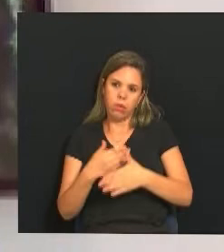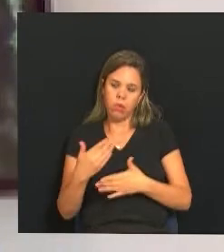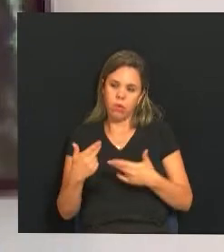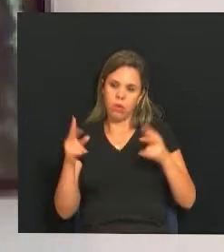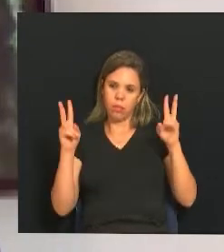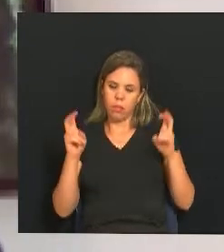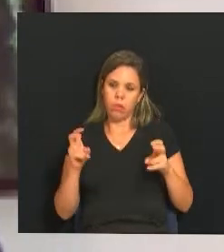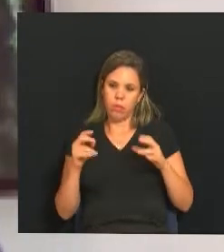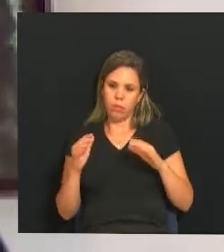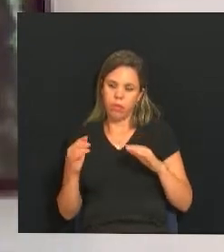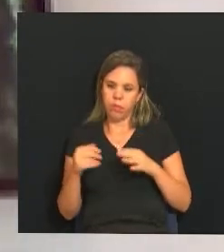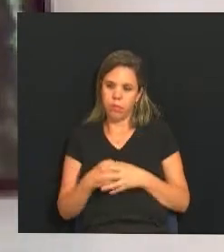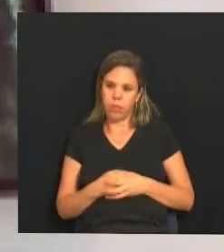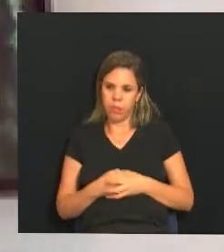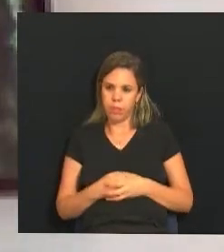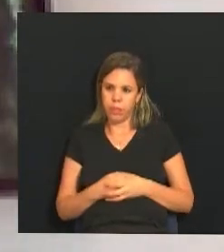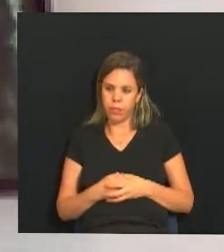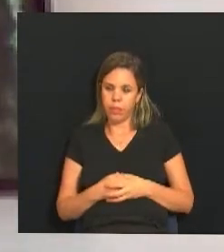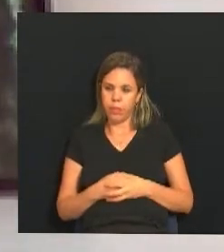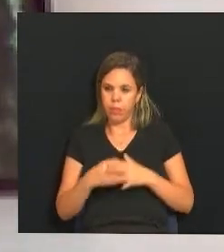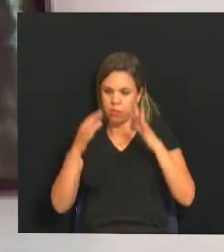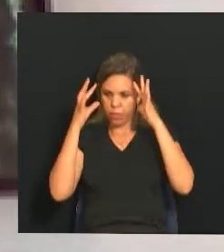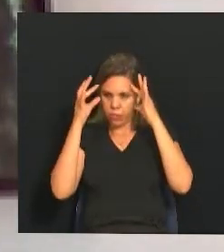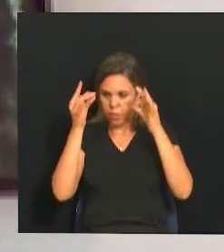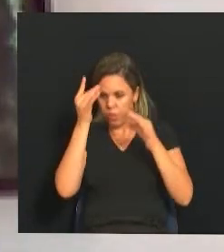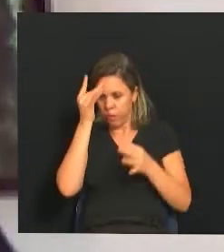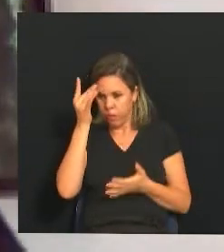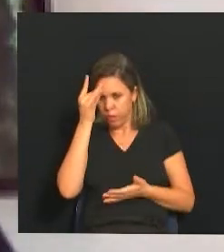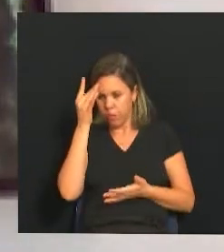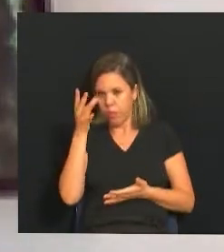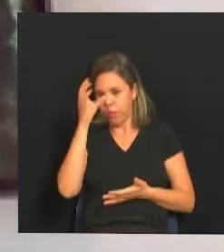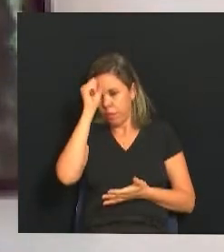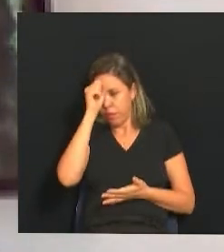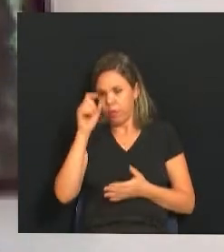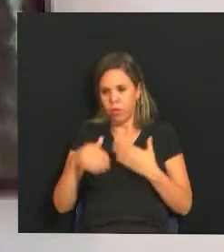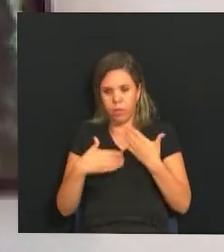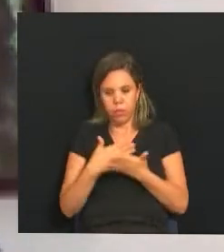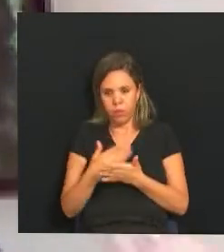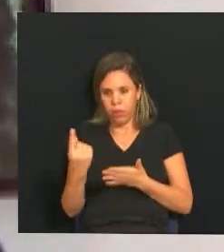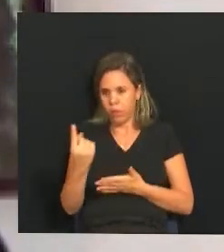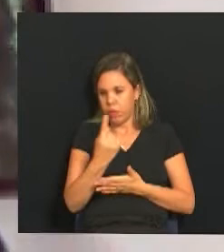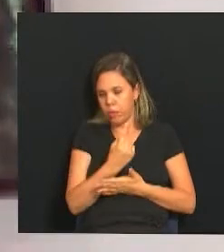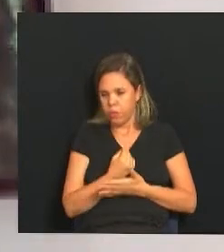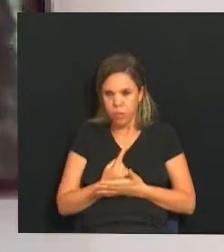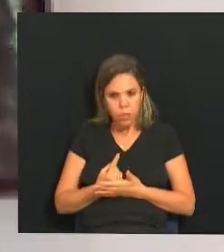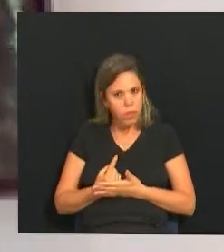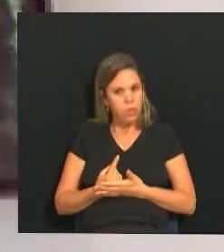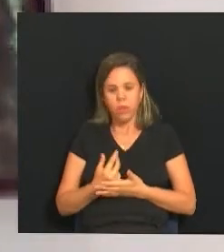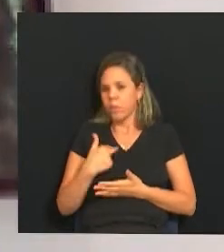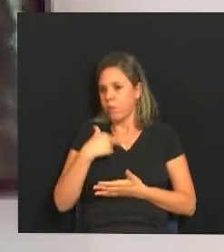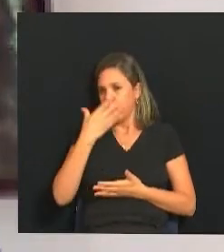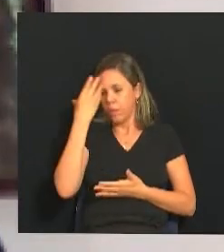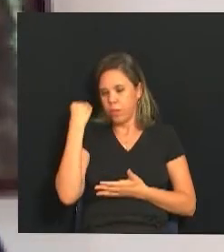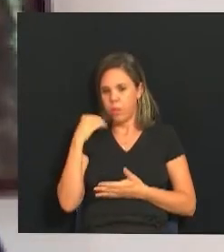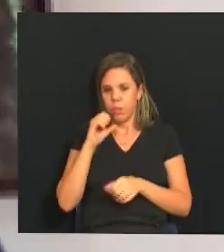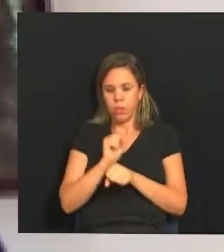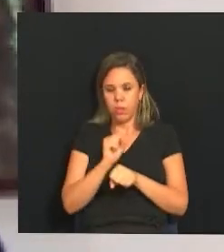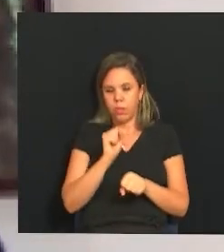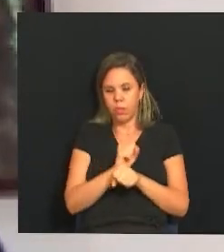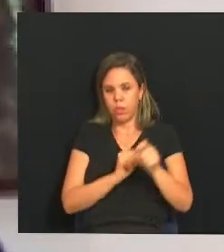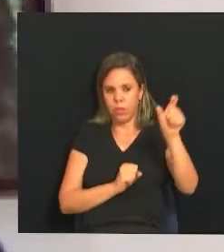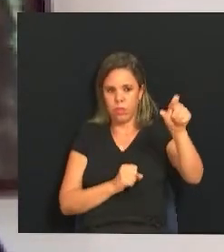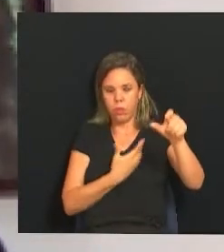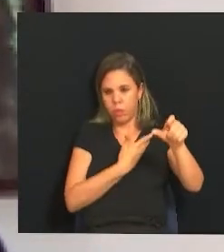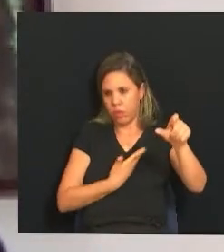algumas questões, mas a lição de casa é importante de ser feita. E começa no dia a dia de cada um. Acho que, né, a gente não pode esperar só como